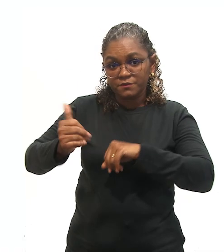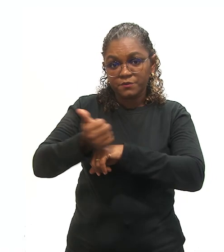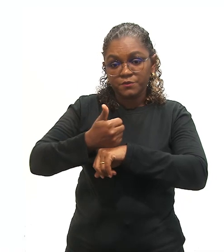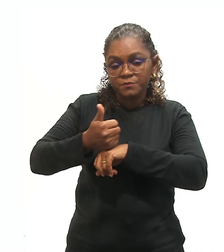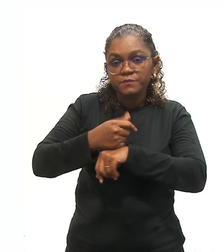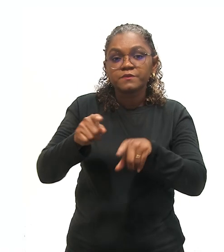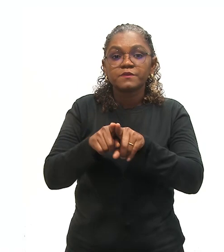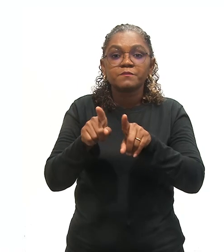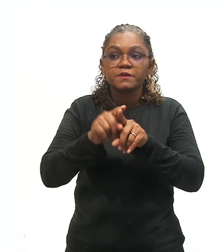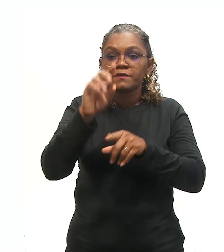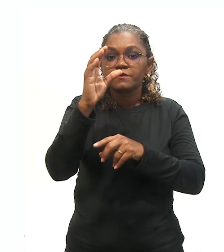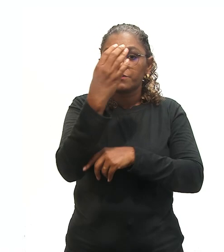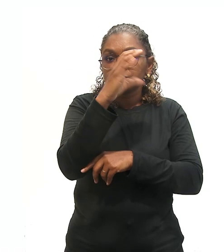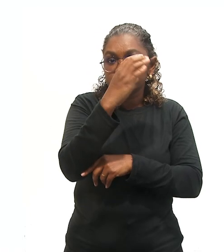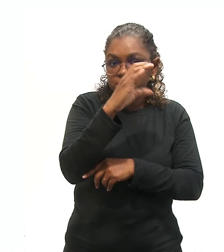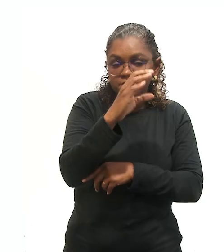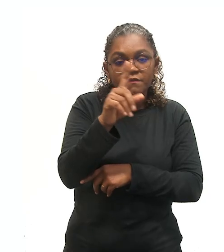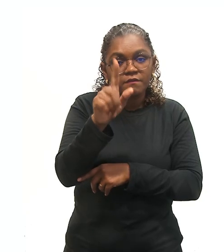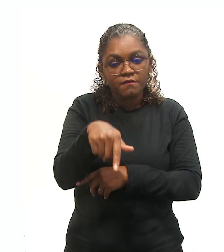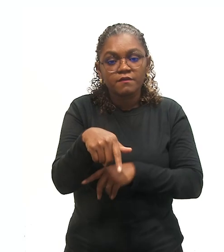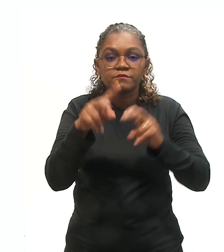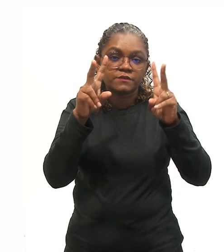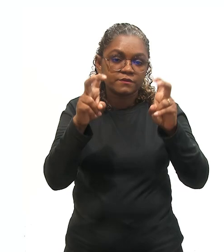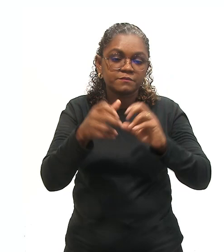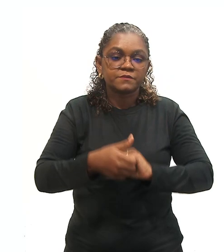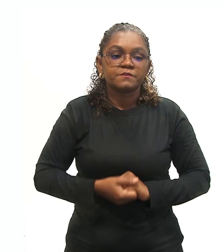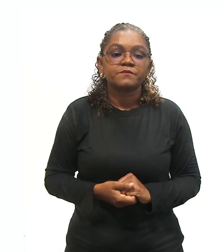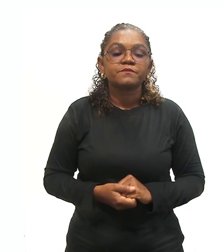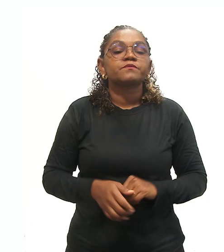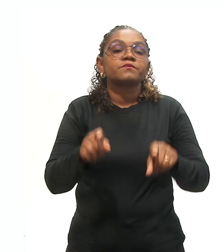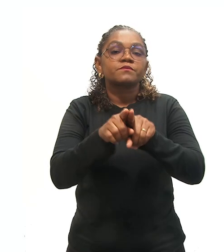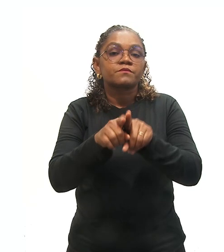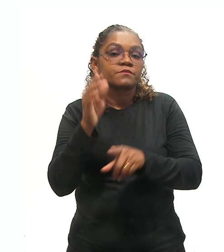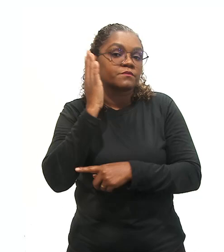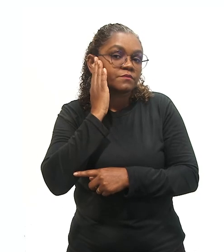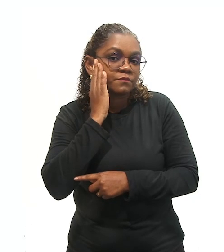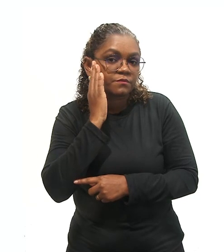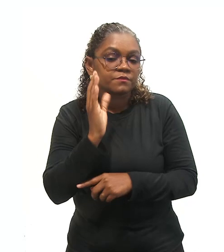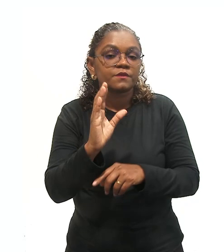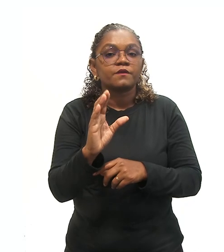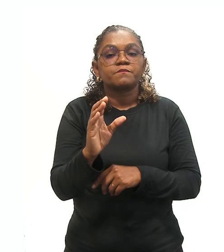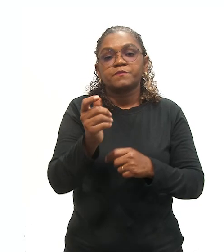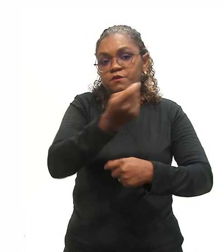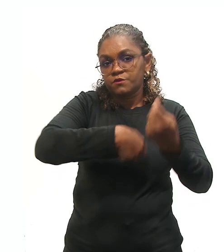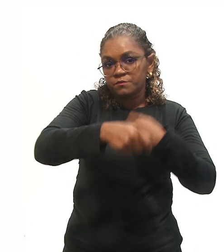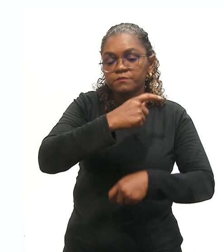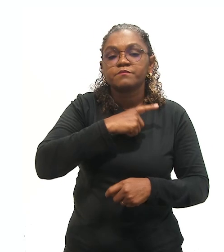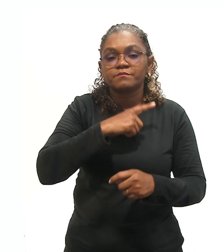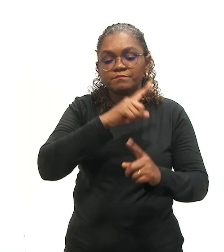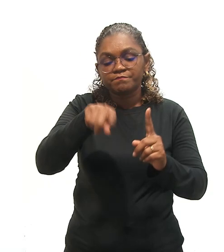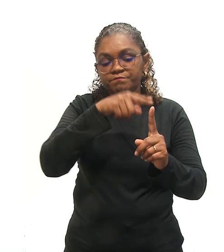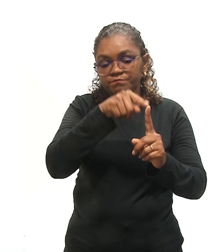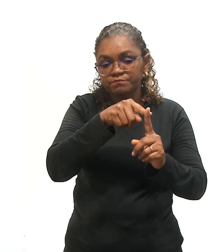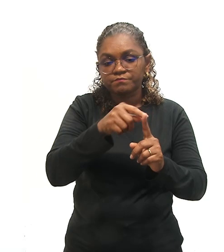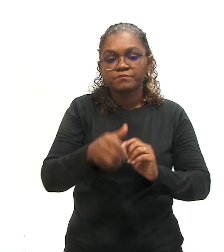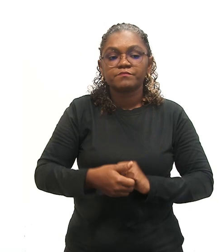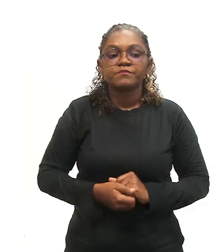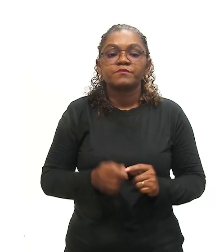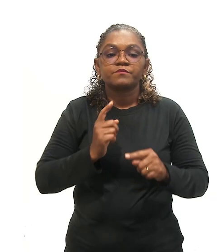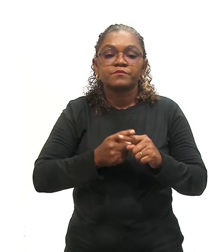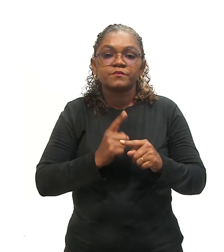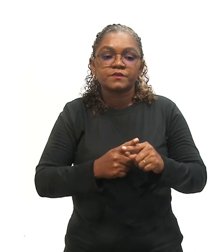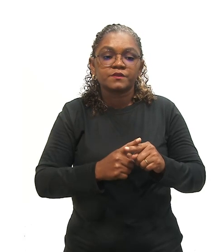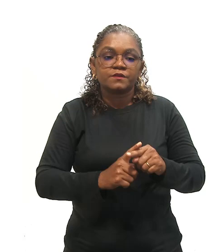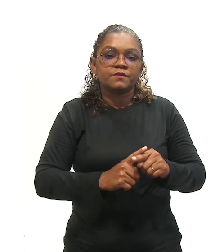entender, então, que a economia vai ter alguns objetivos. Entender como proporcionar crescimento da produção acompanhada de crescimento